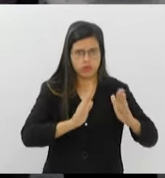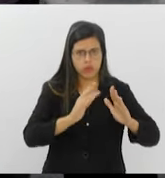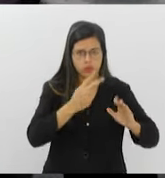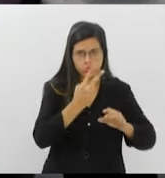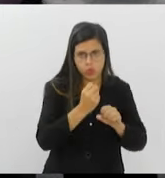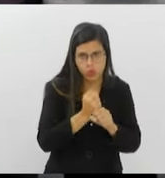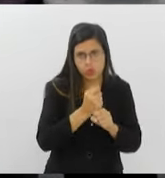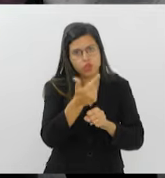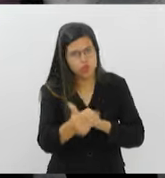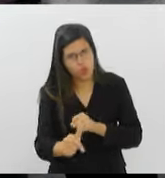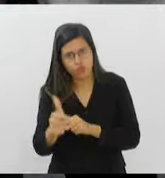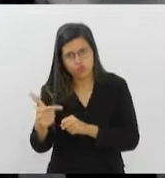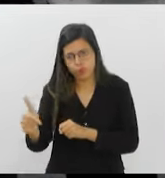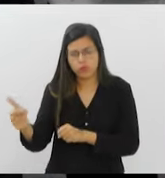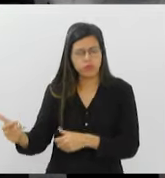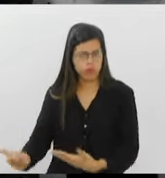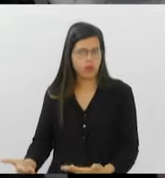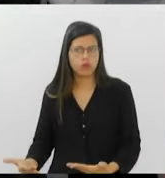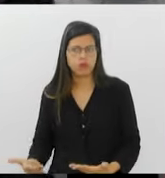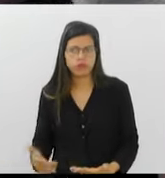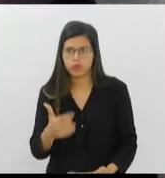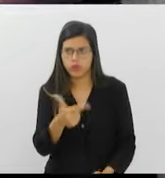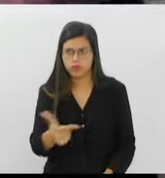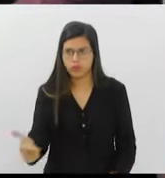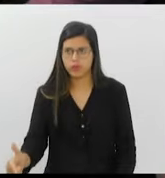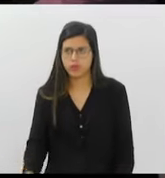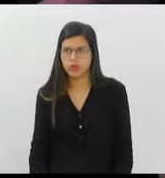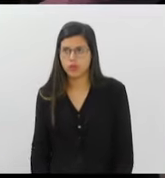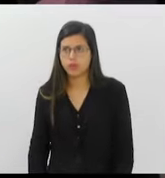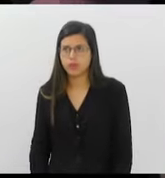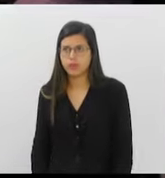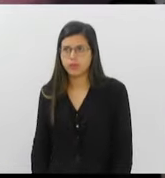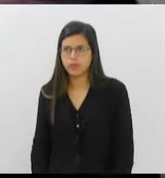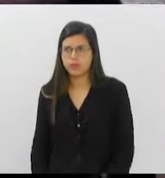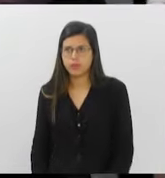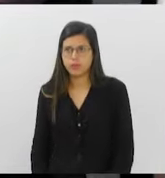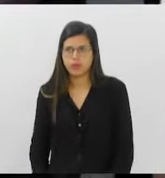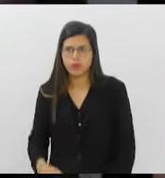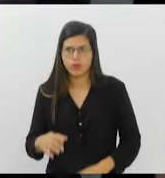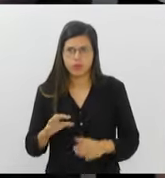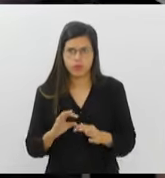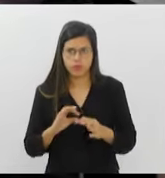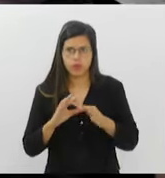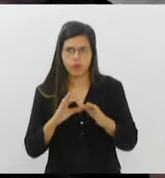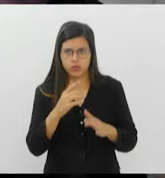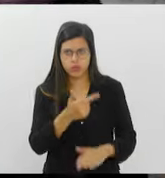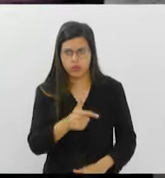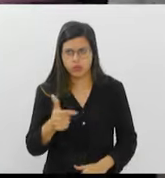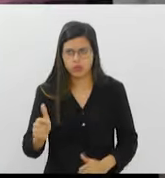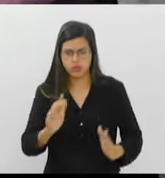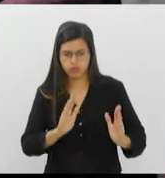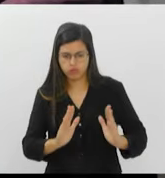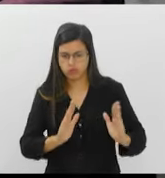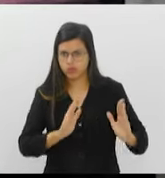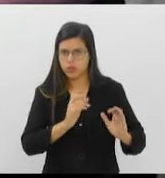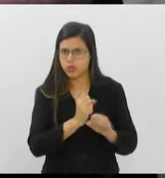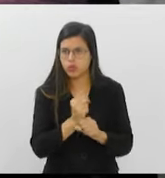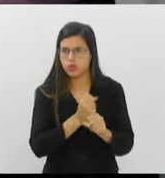novamente, por mais 2, e assim indefinidamente. Permitidas reconduções por igual período, de